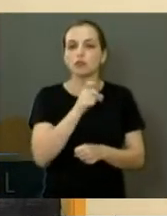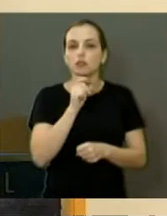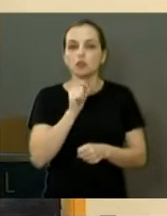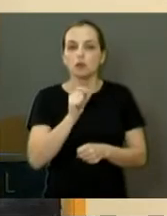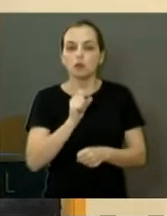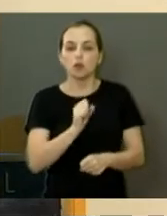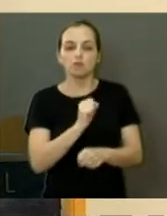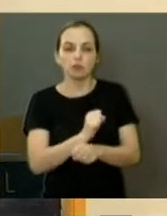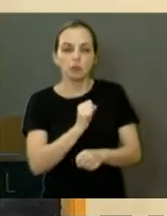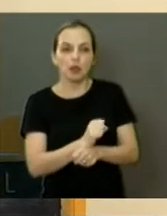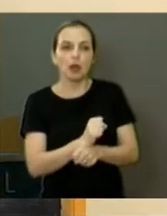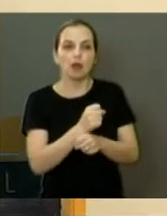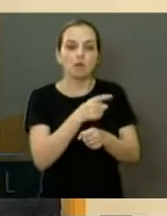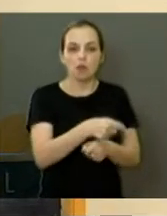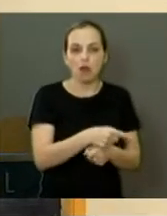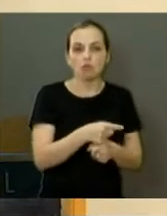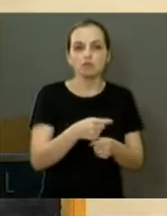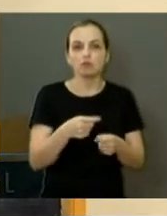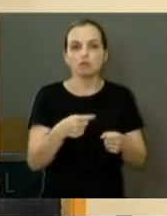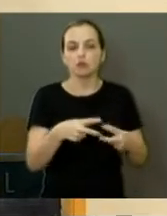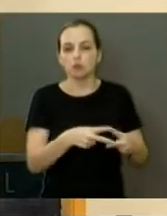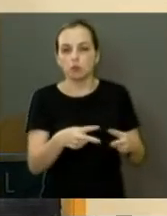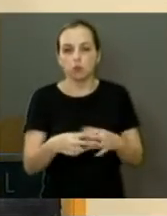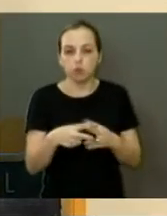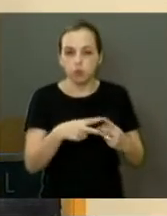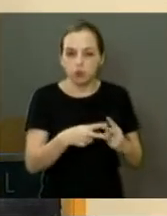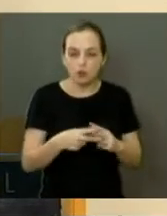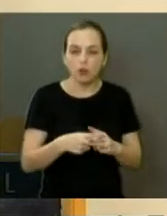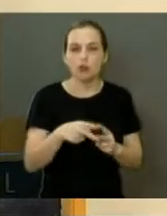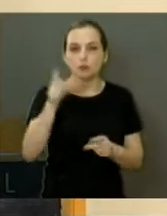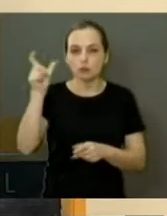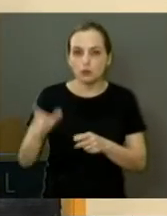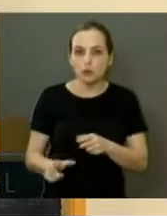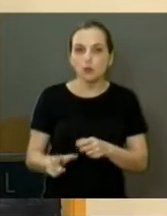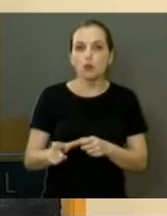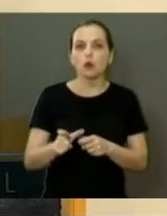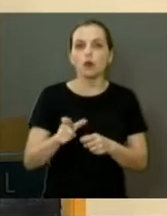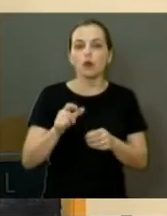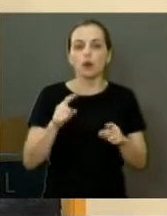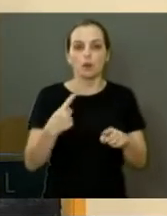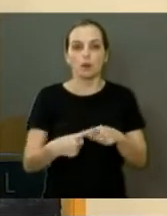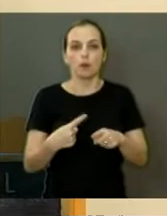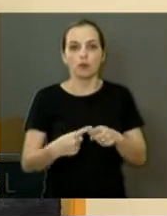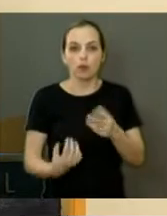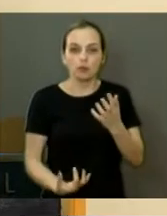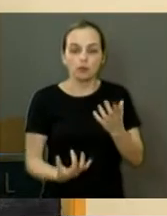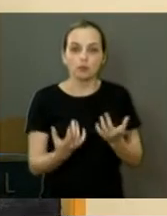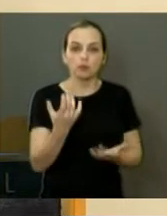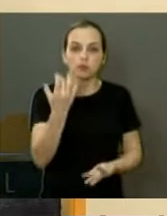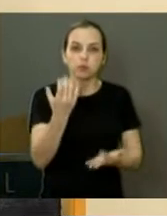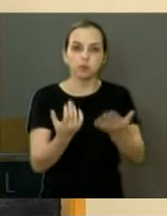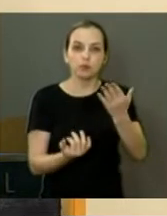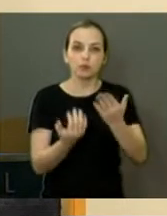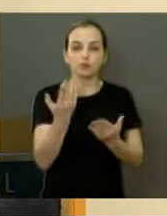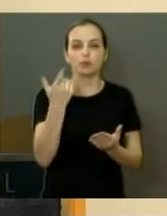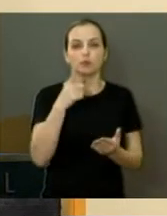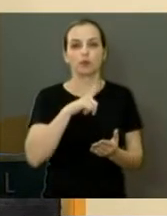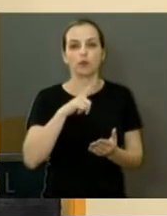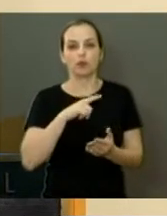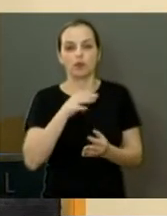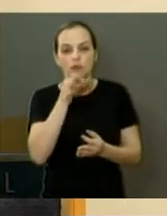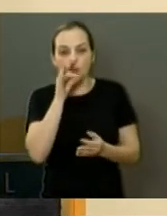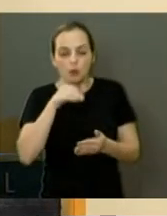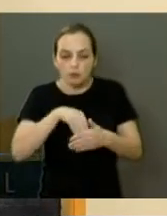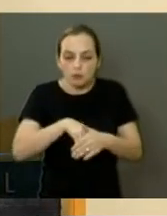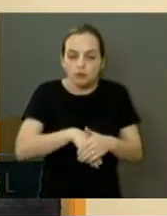expondo, confrontando com pessoas que estão ali, porque naquelas plantas de 40 centímetros, 50 centímetros, tem droga escondida, tem